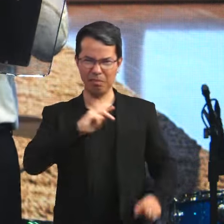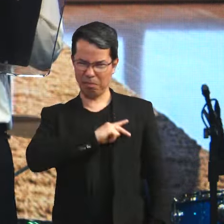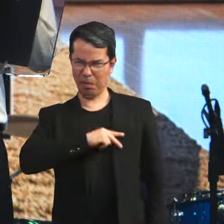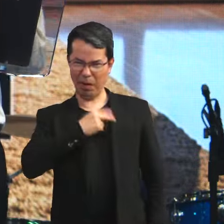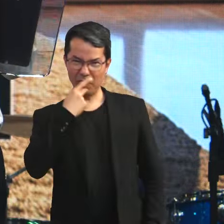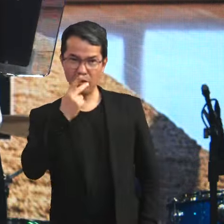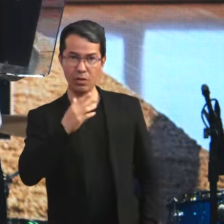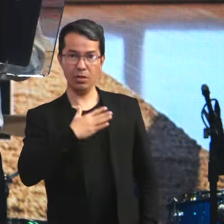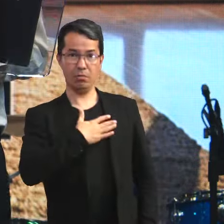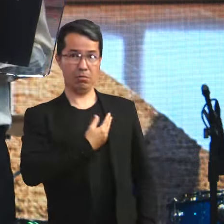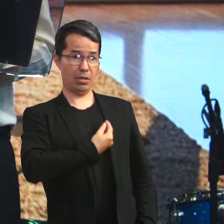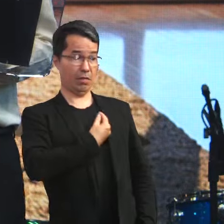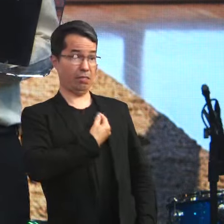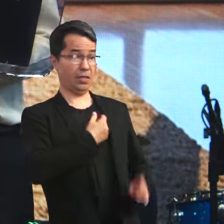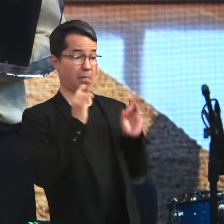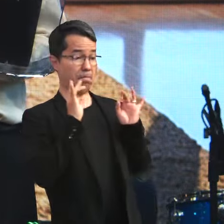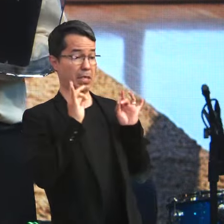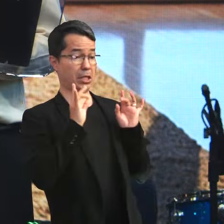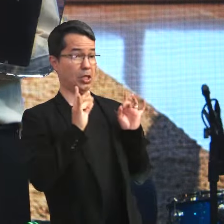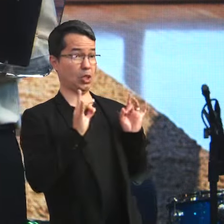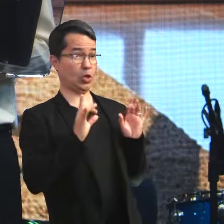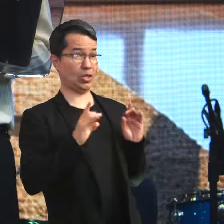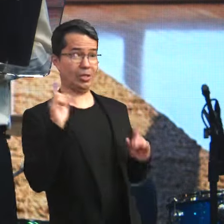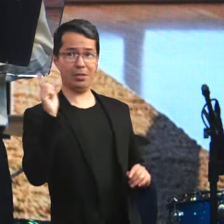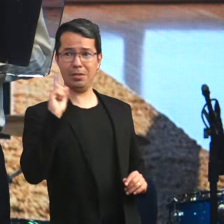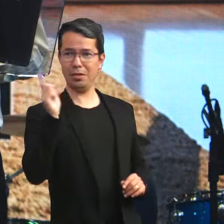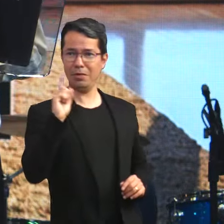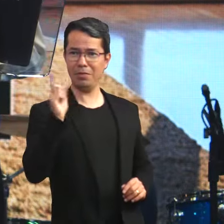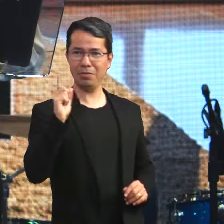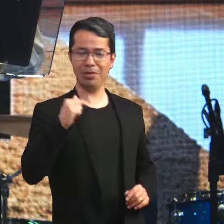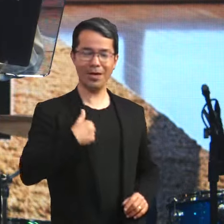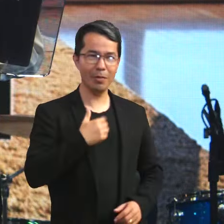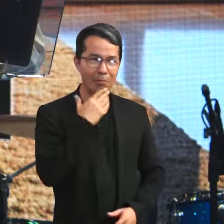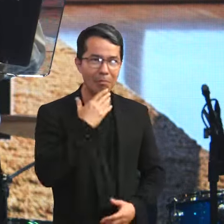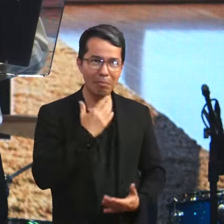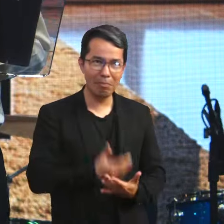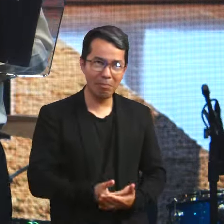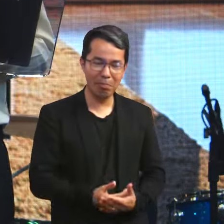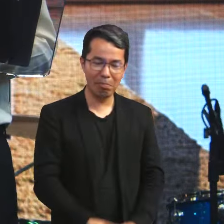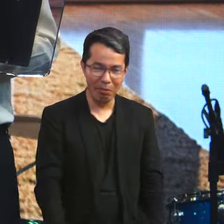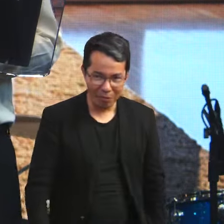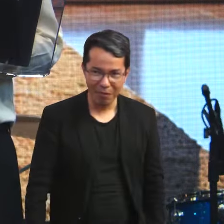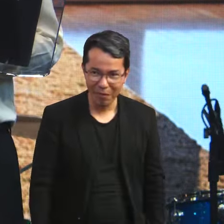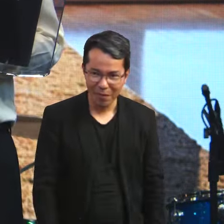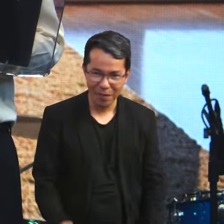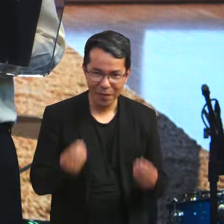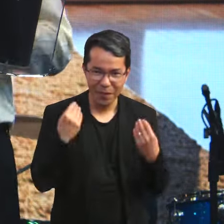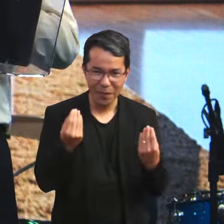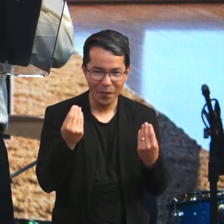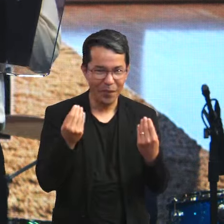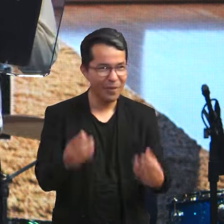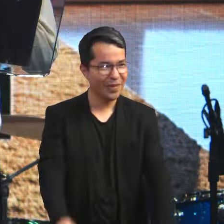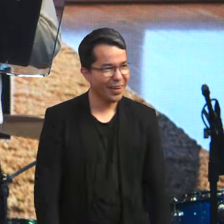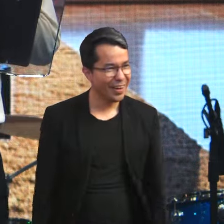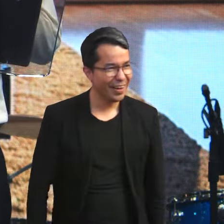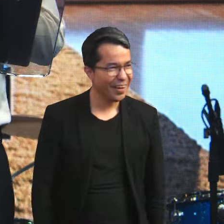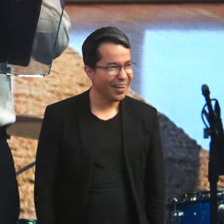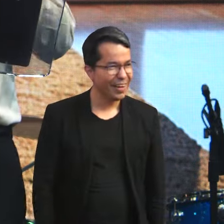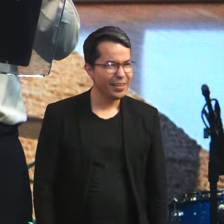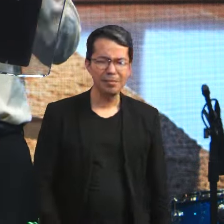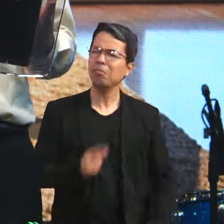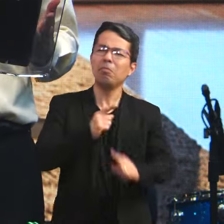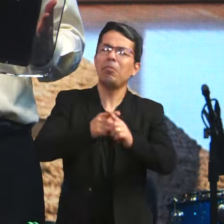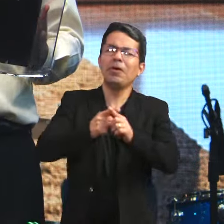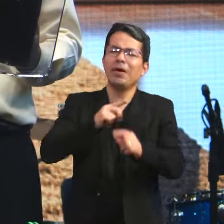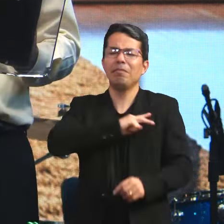paoa su vi Paulo di que ele não considera sua própria vida como preciosa e Vida